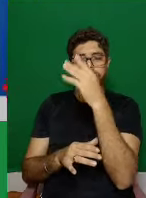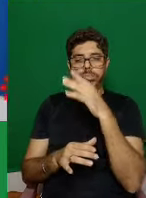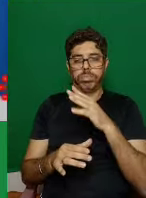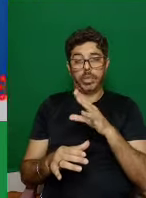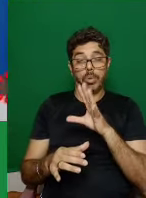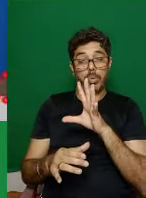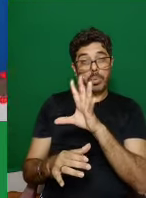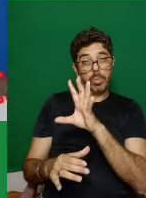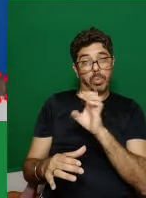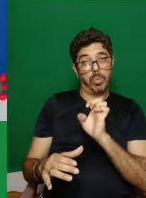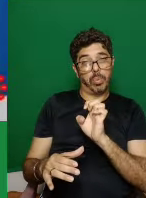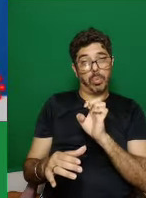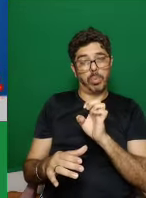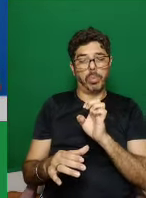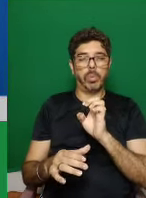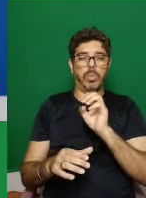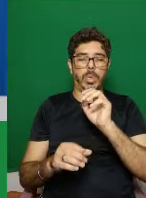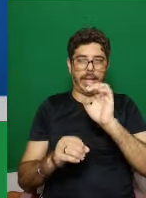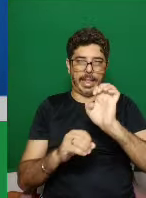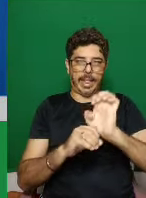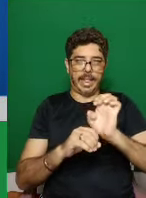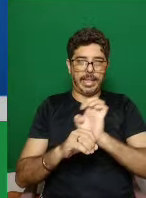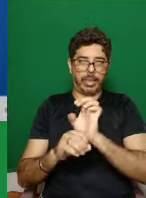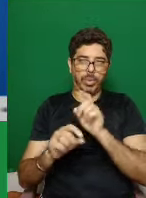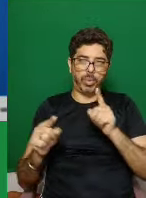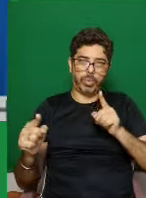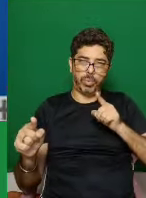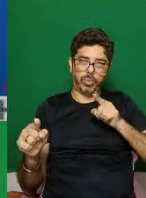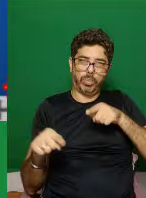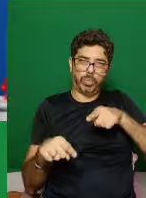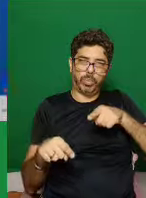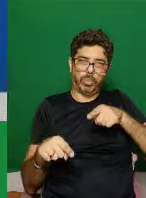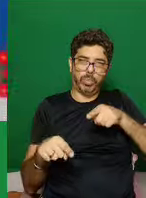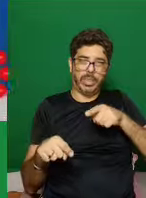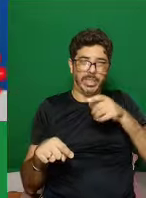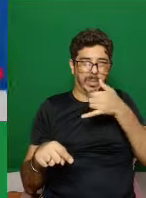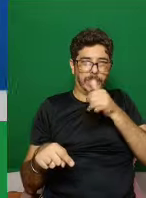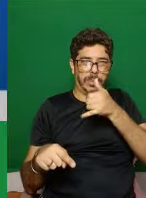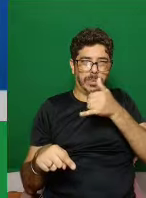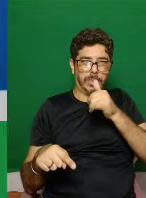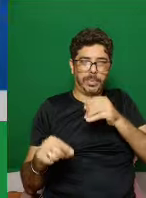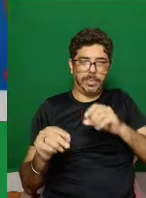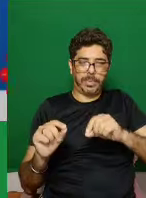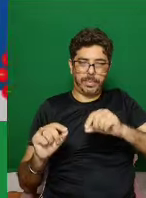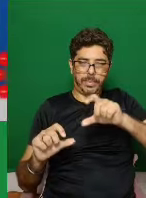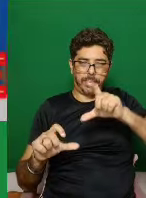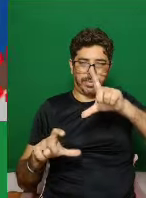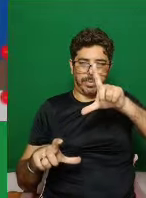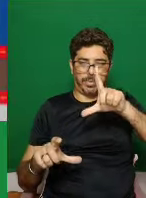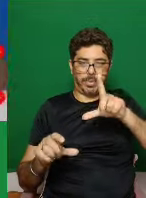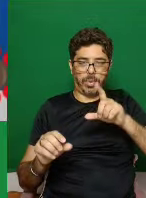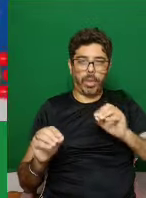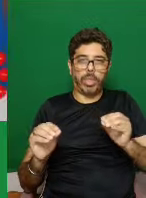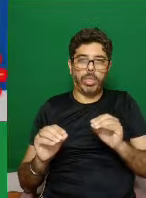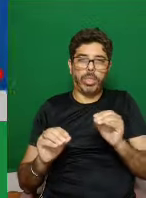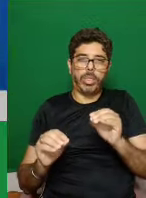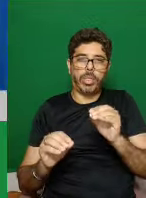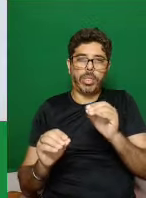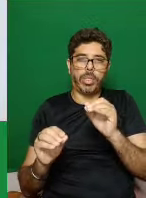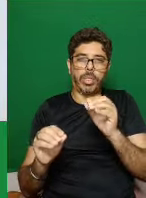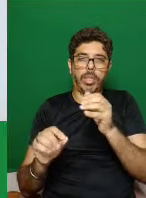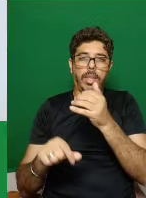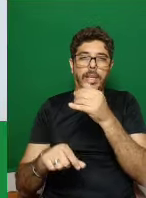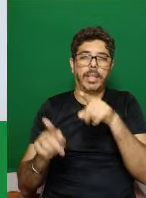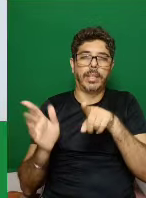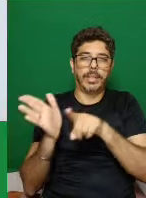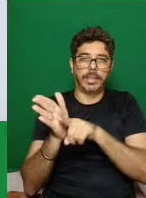com que as partículas do gás adquiram carga negativa ao passar por eles. Mais adiante, ao longo do tubo, um segundo eletrodo